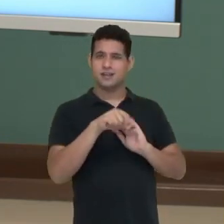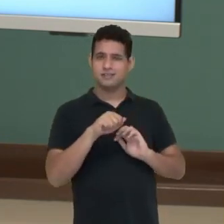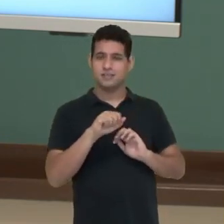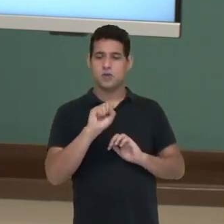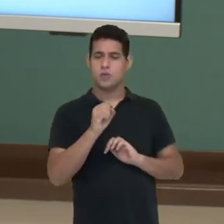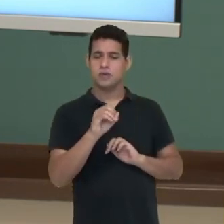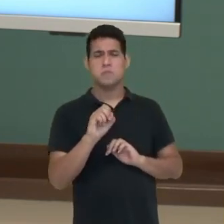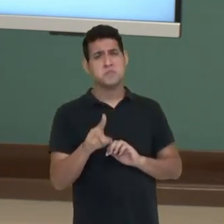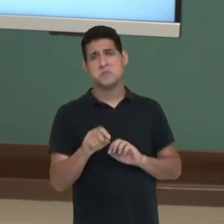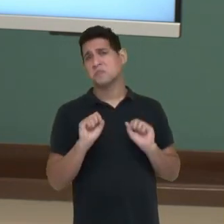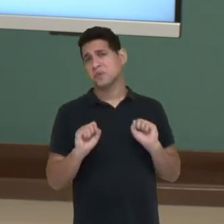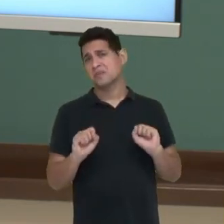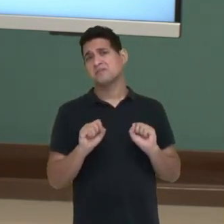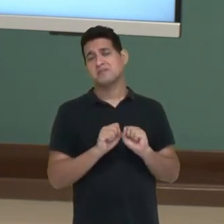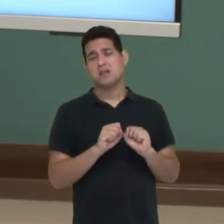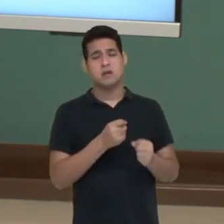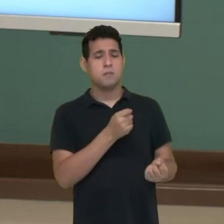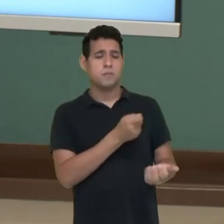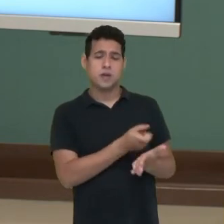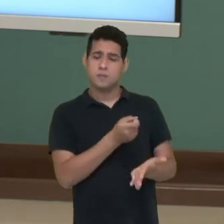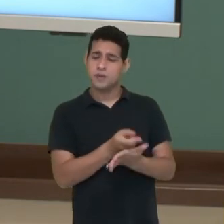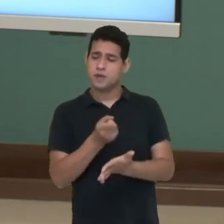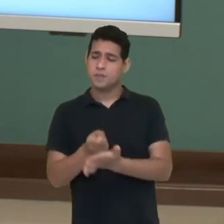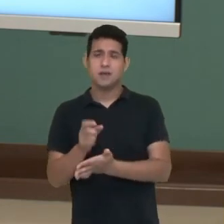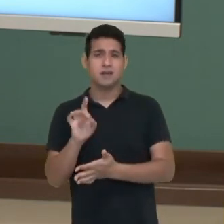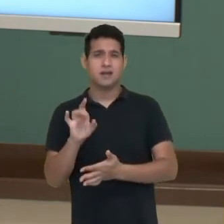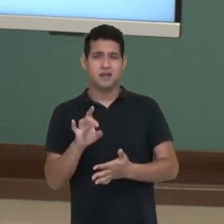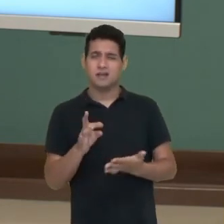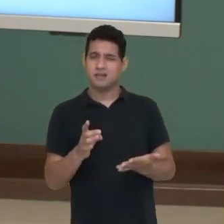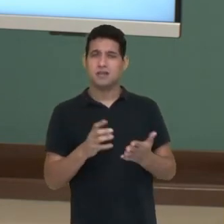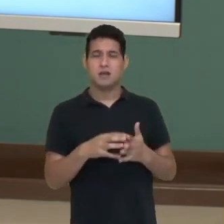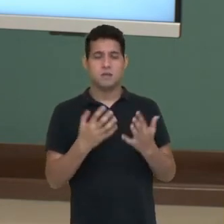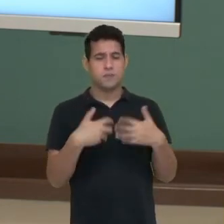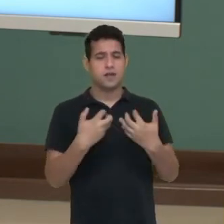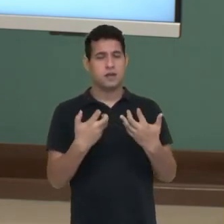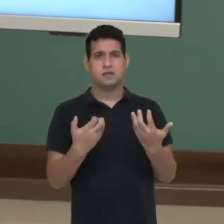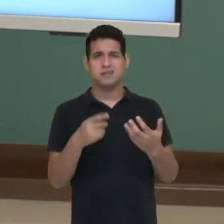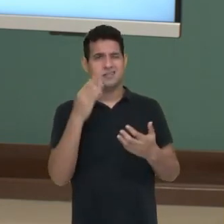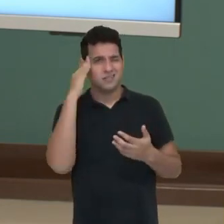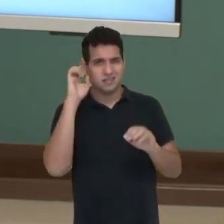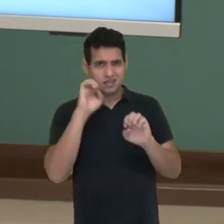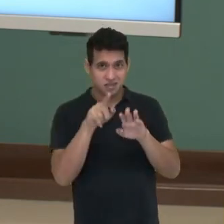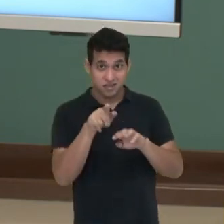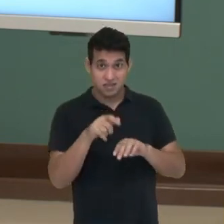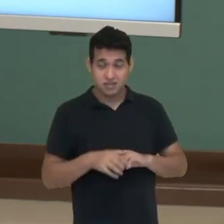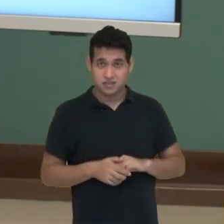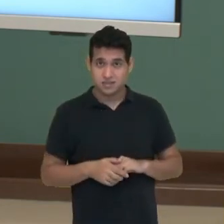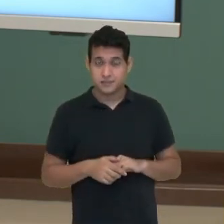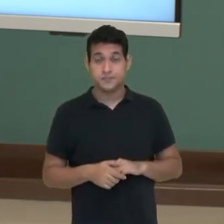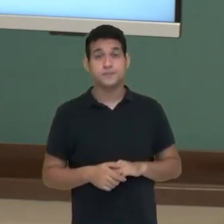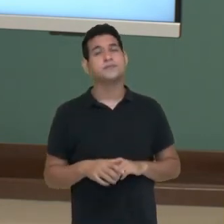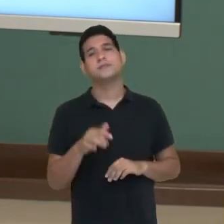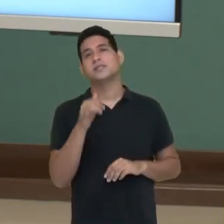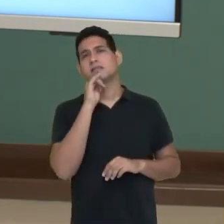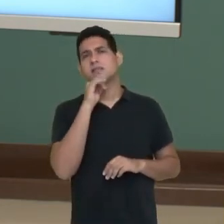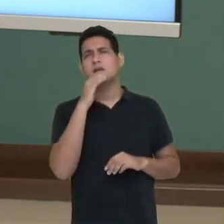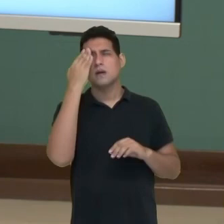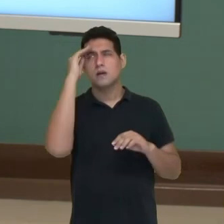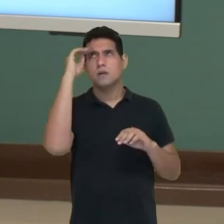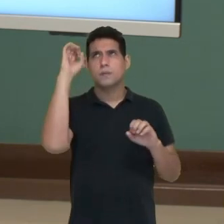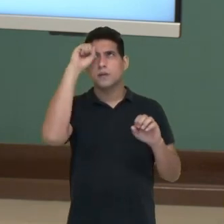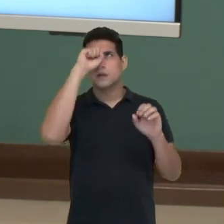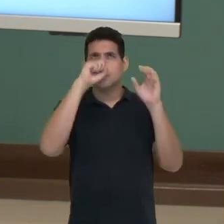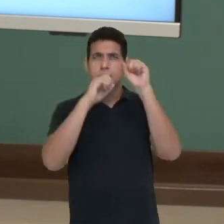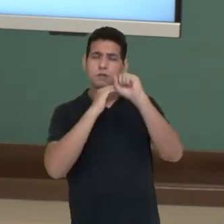que pode, por exemplo, ser a prestação do maquinário. Ok? Deu para entender? Você tem que ir esmiuçando devagarzinho